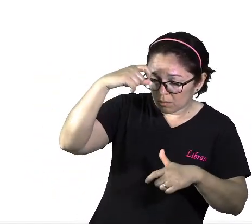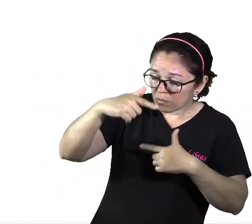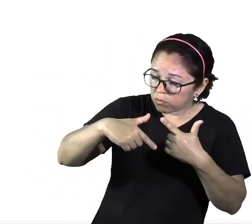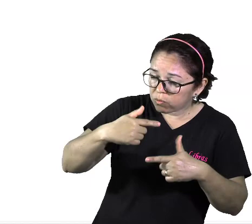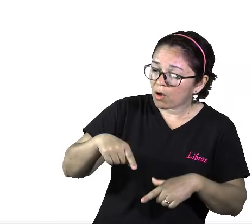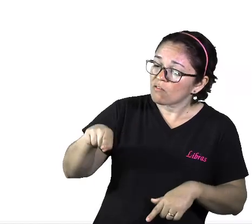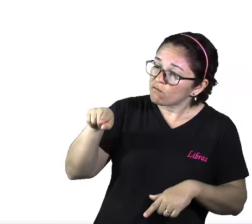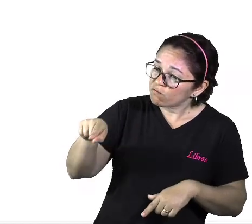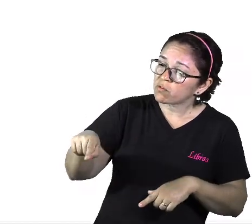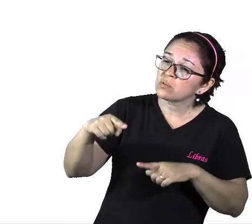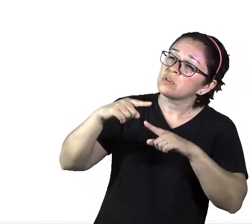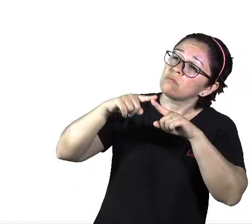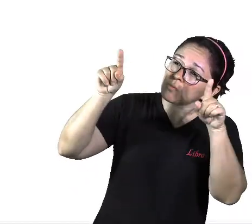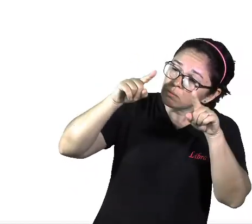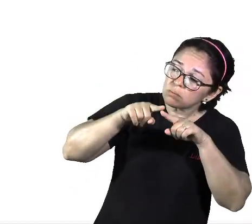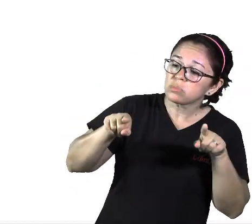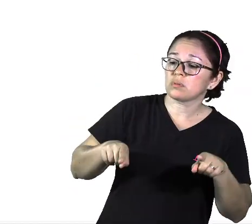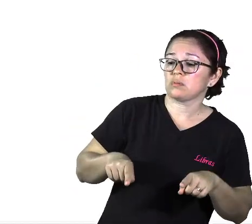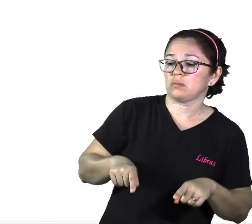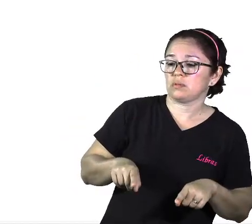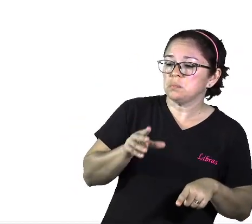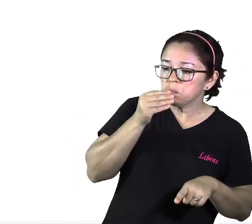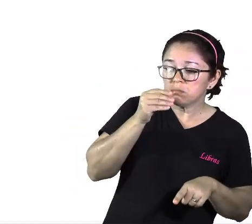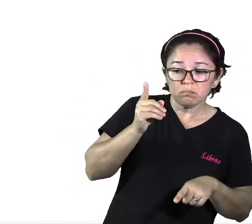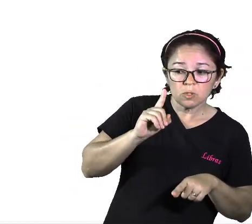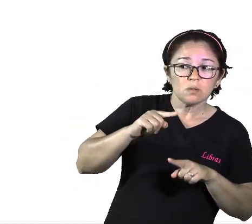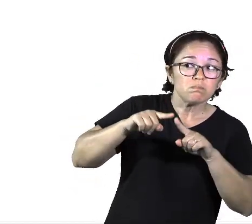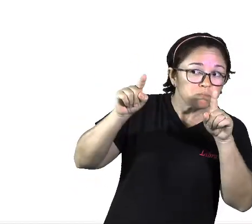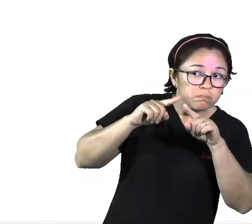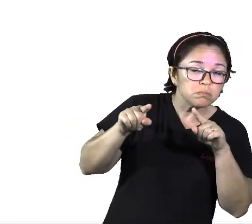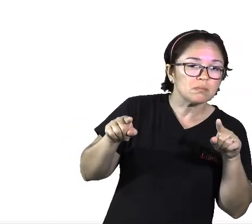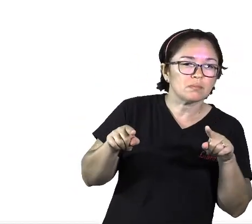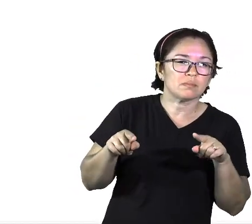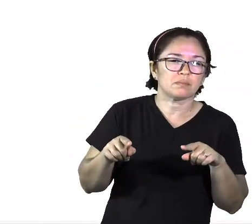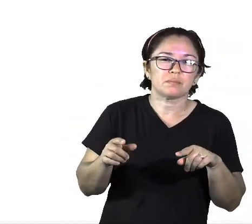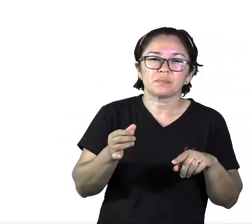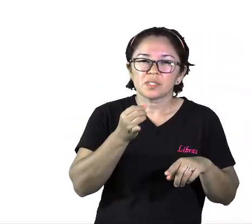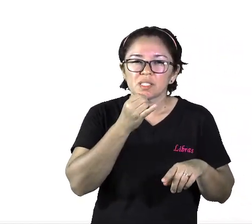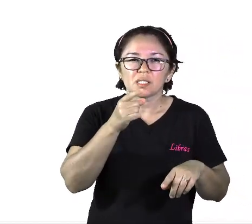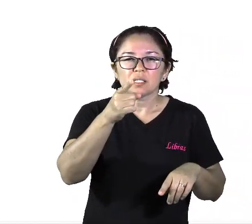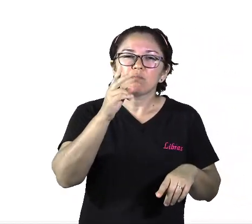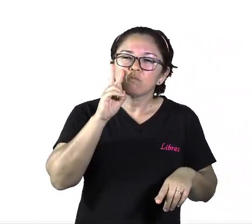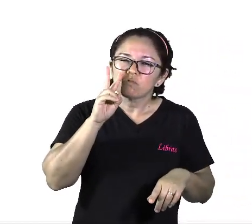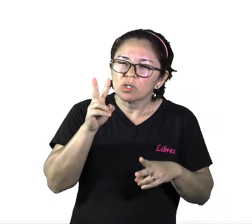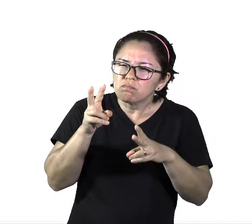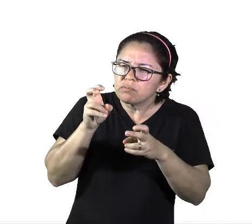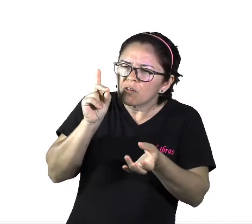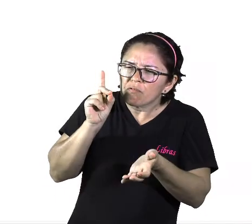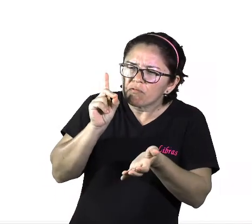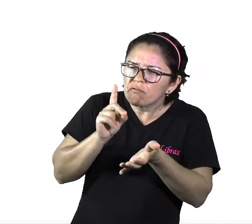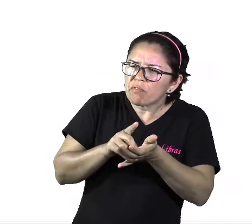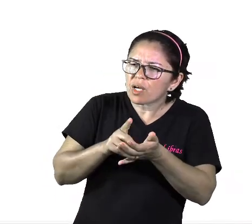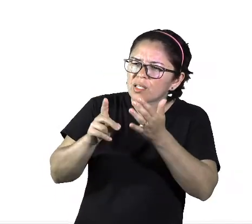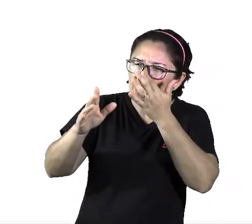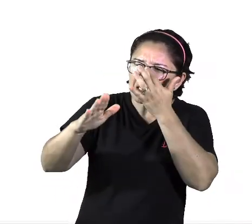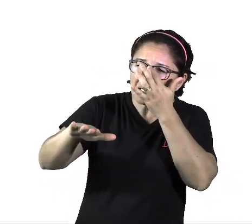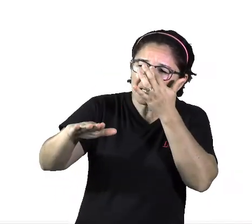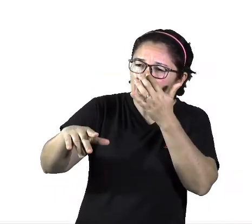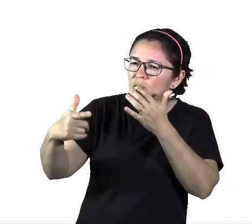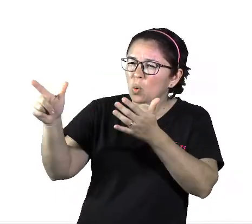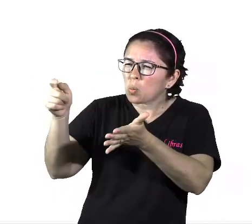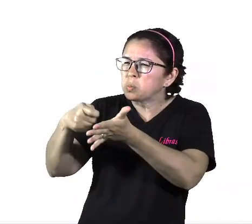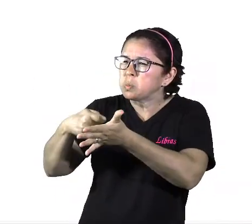denuncie. Vocês conhecem, vocês sabem de algum caso de trabalho infantil ou de exploração sexual infantil